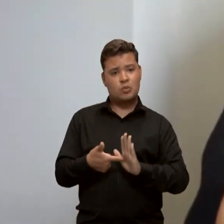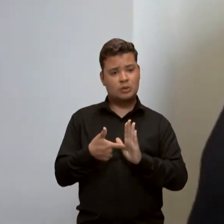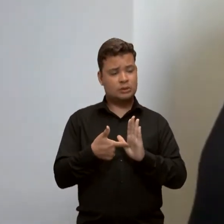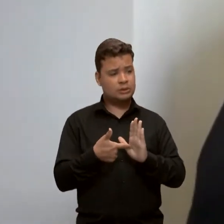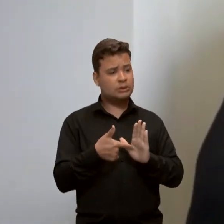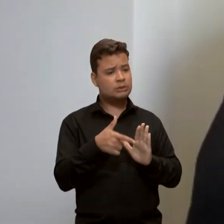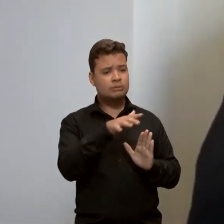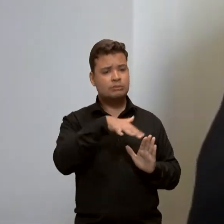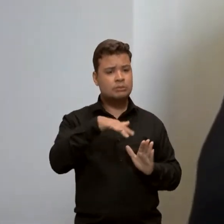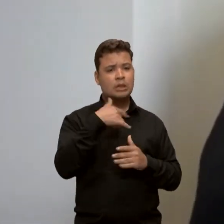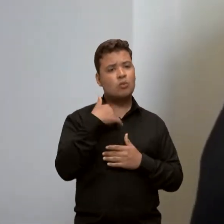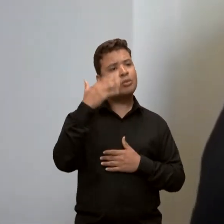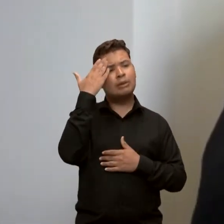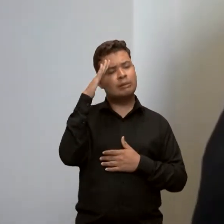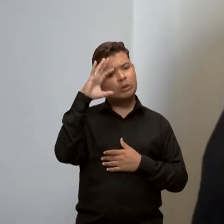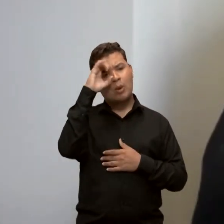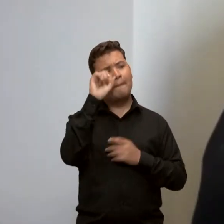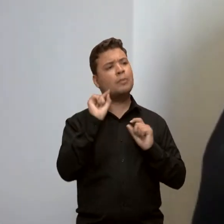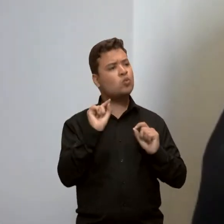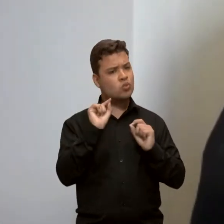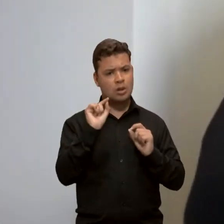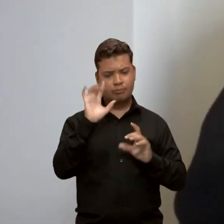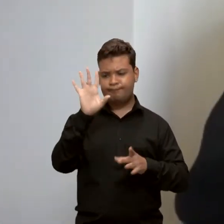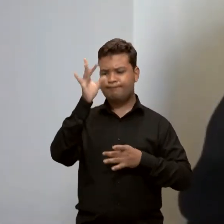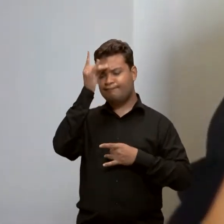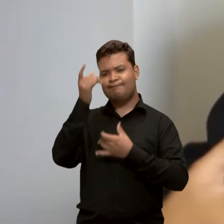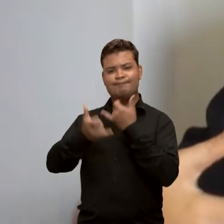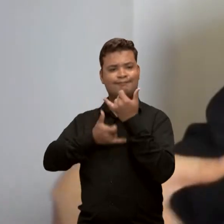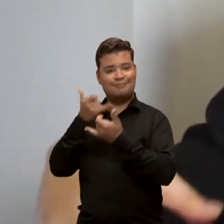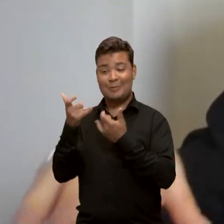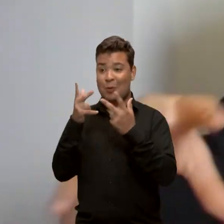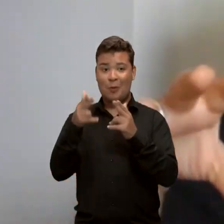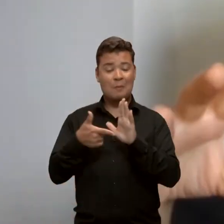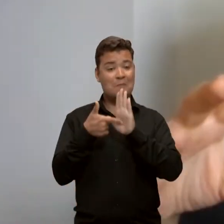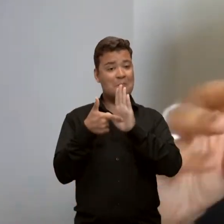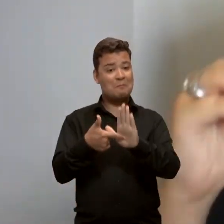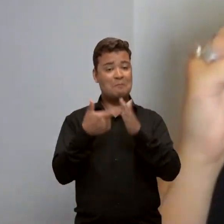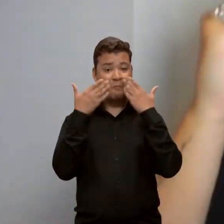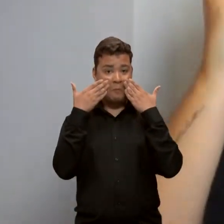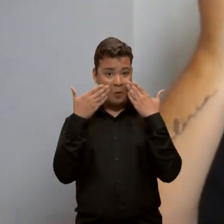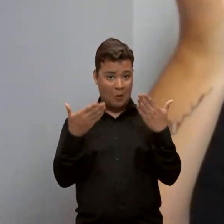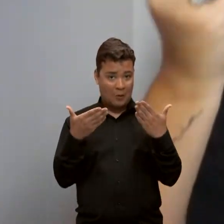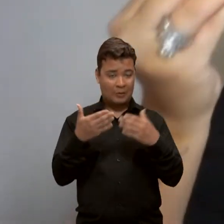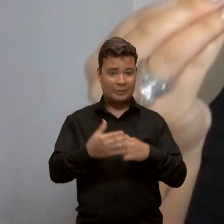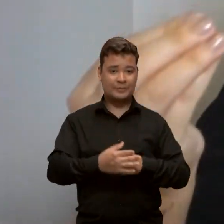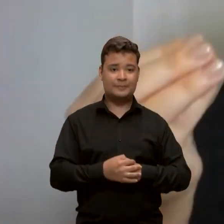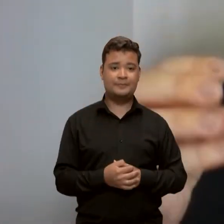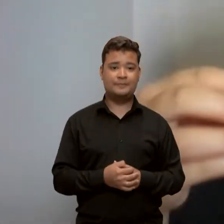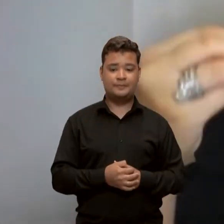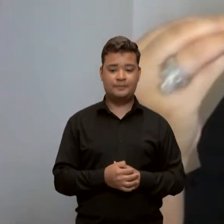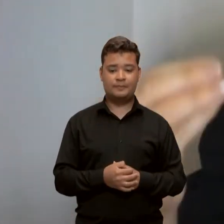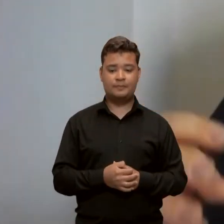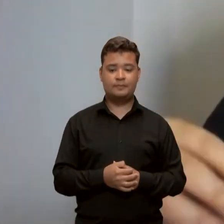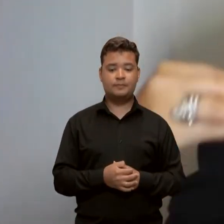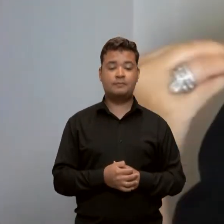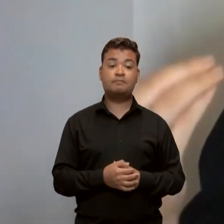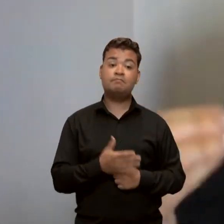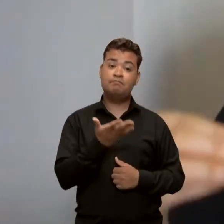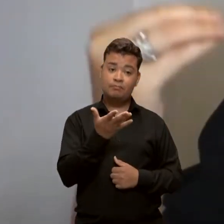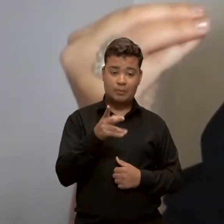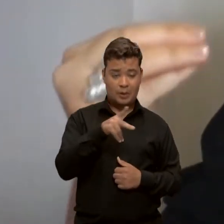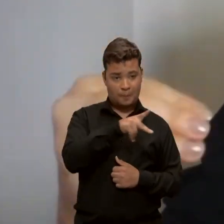compreende daquele papel social. E neste momento, com o olhar atento do professor e